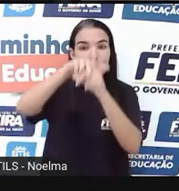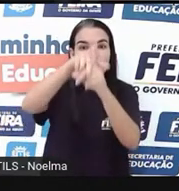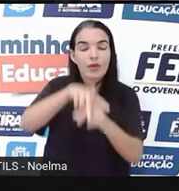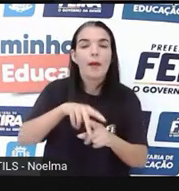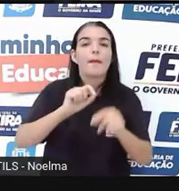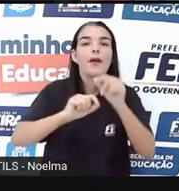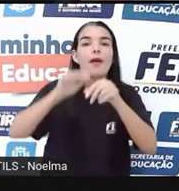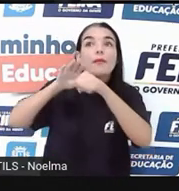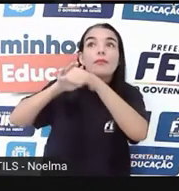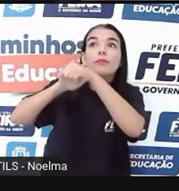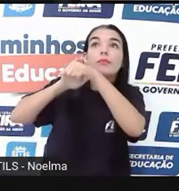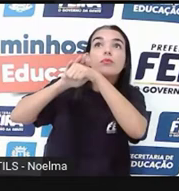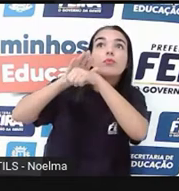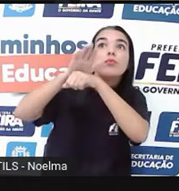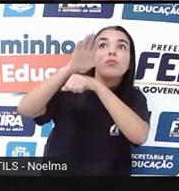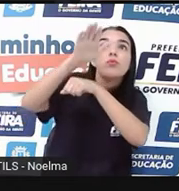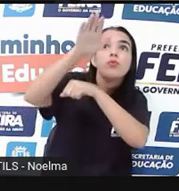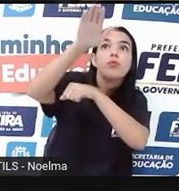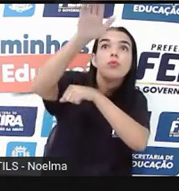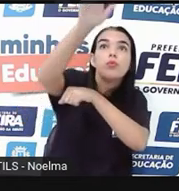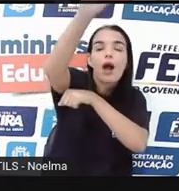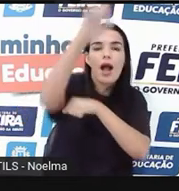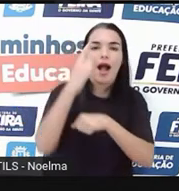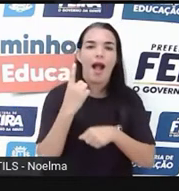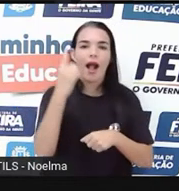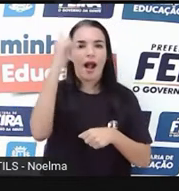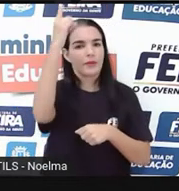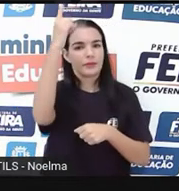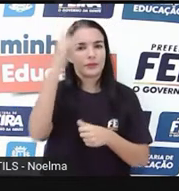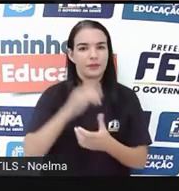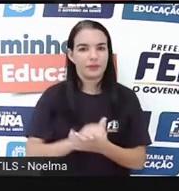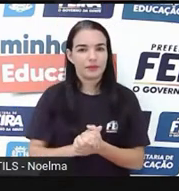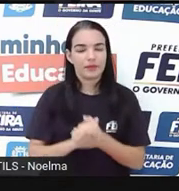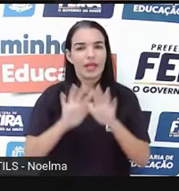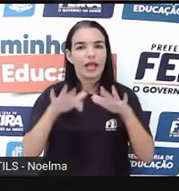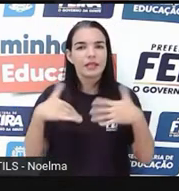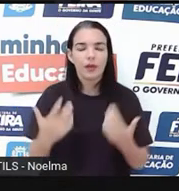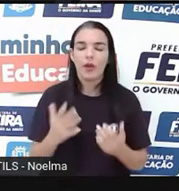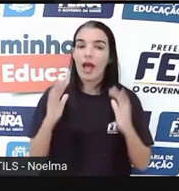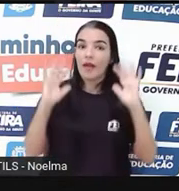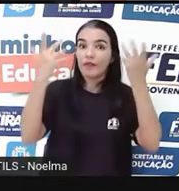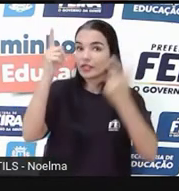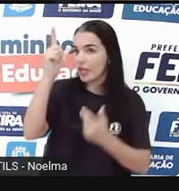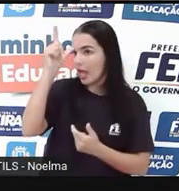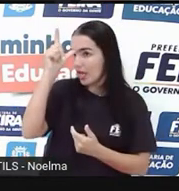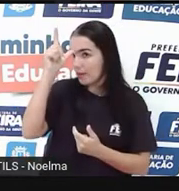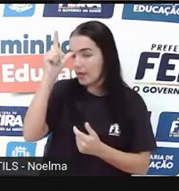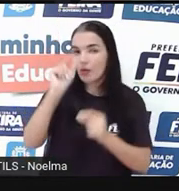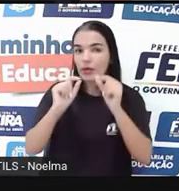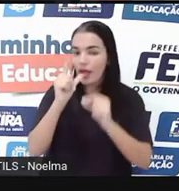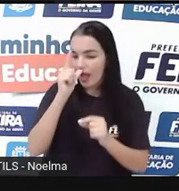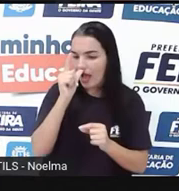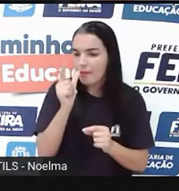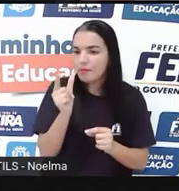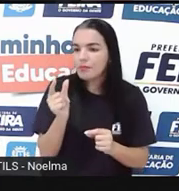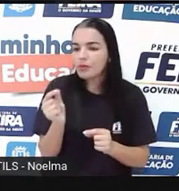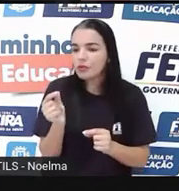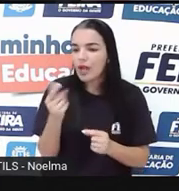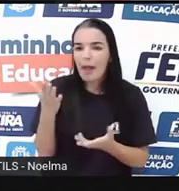das montanhas, Hörs. Na festa alemã, as bruxas são exaltadas,